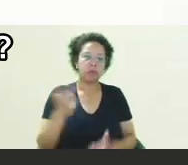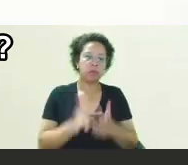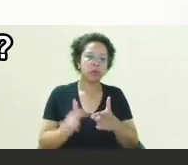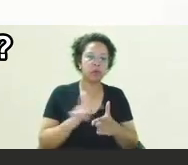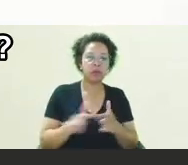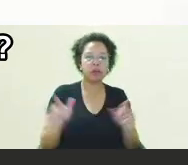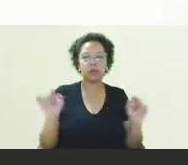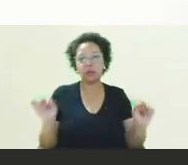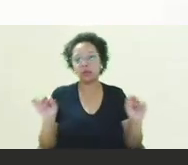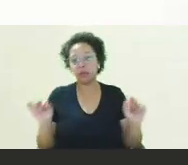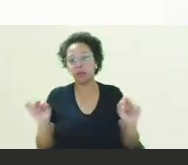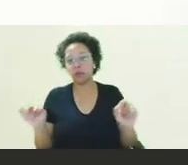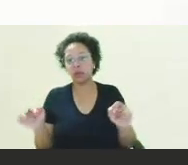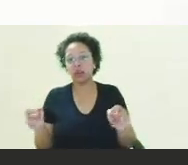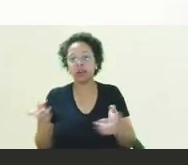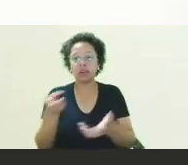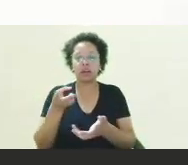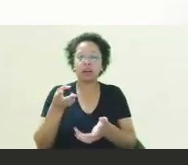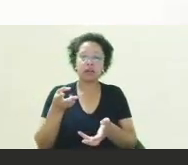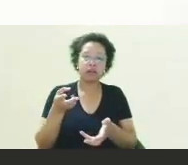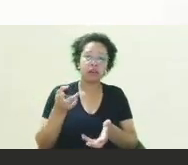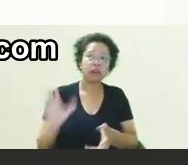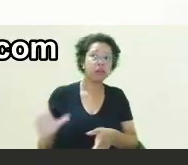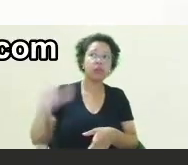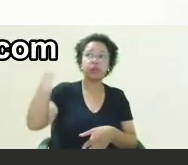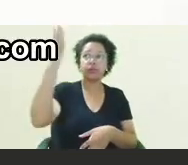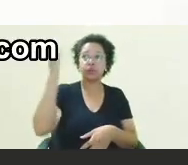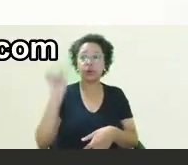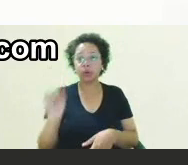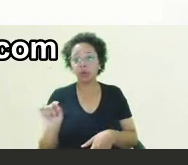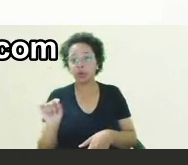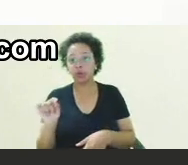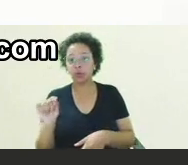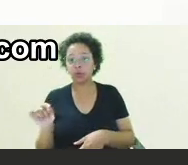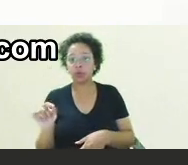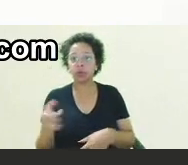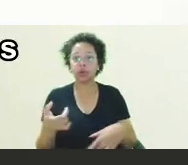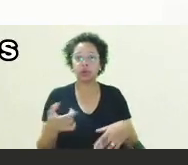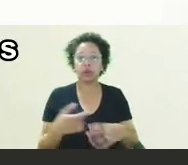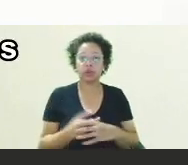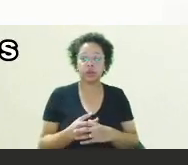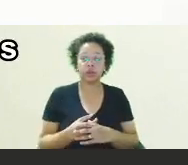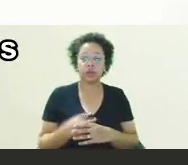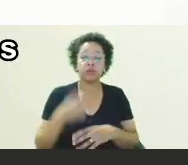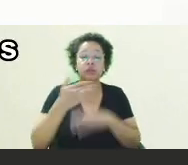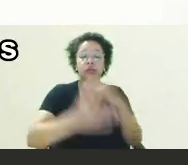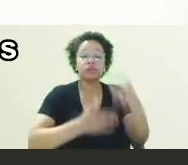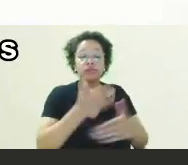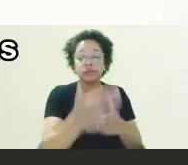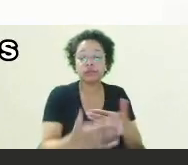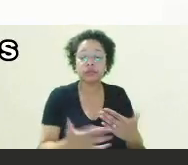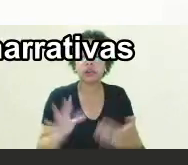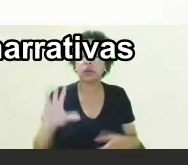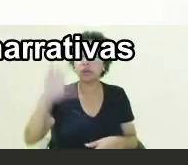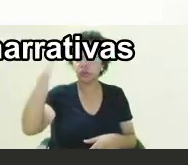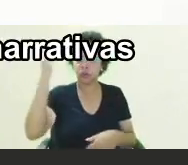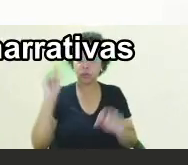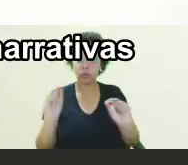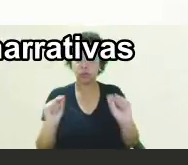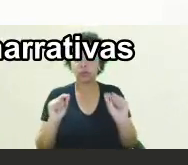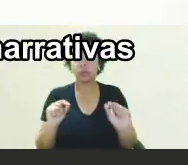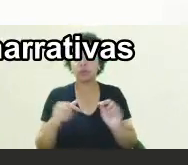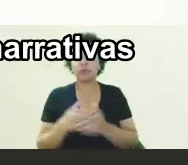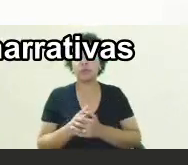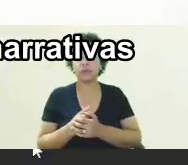que vai ser o enredo ali, o ápice da novela e tal? O que vai rolar com essa galera, né? E no caso dos